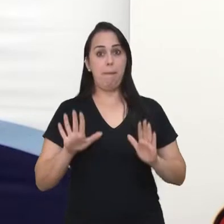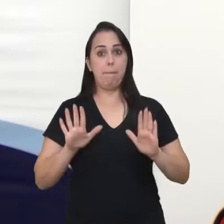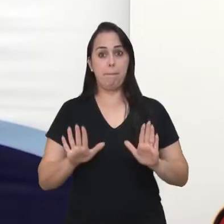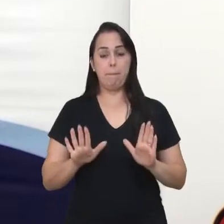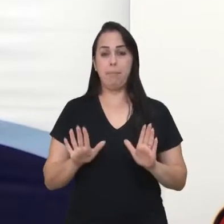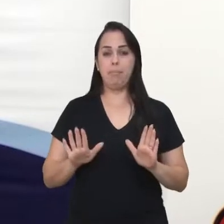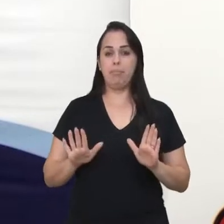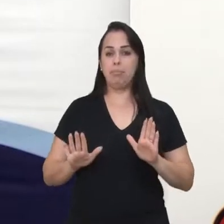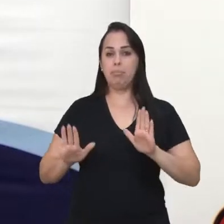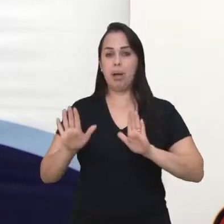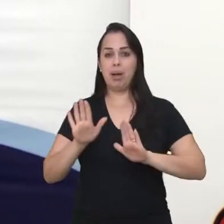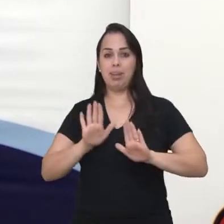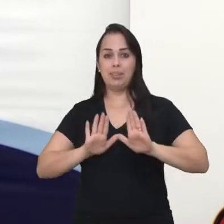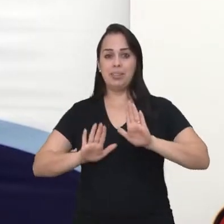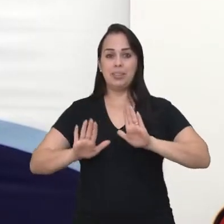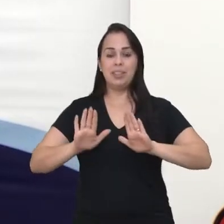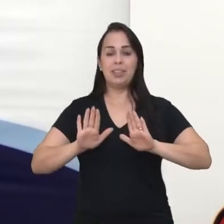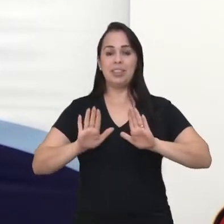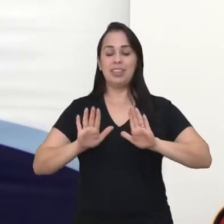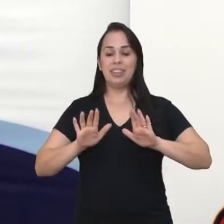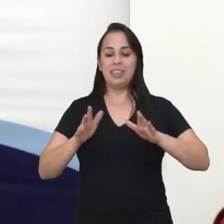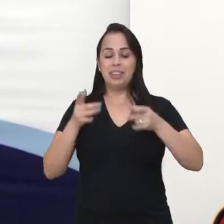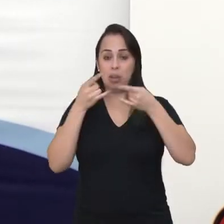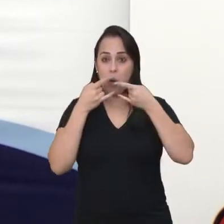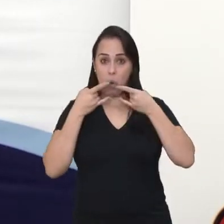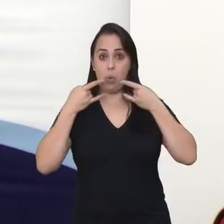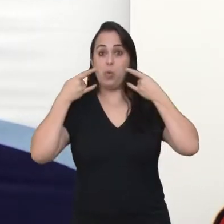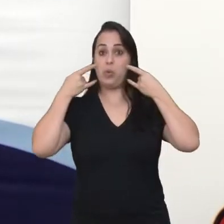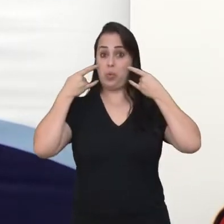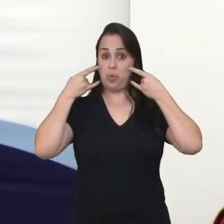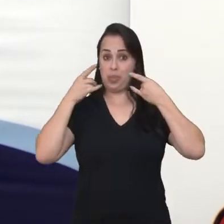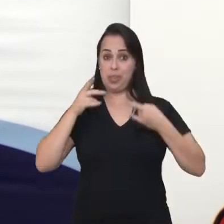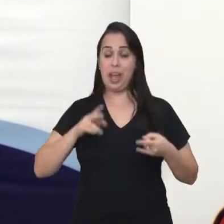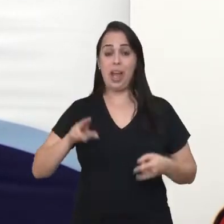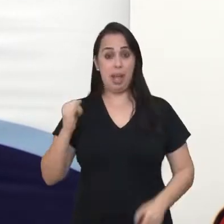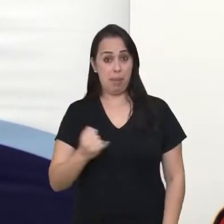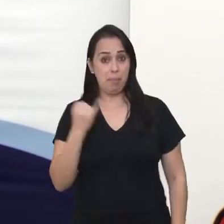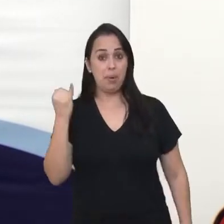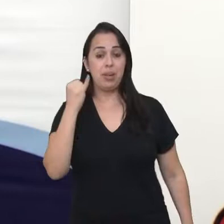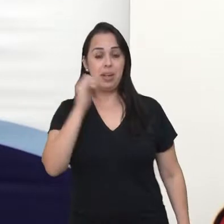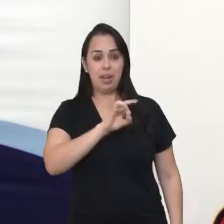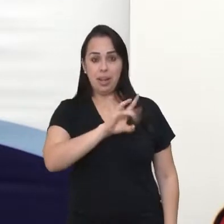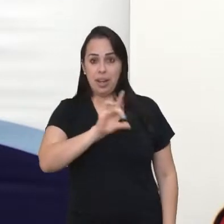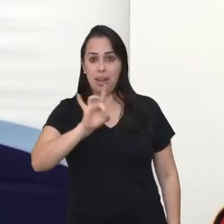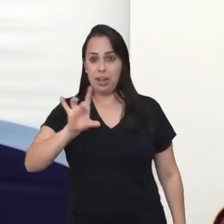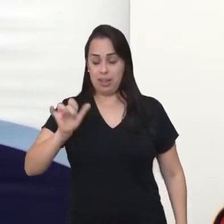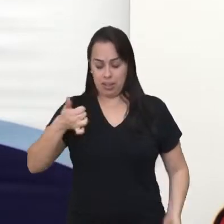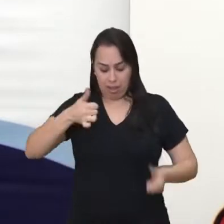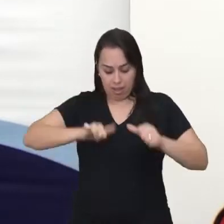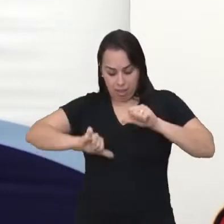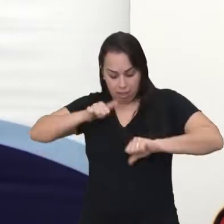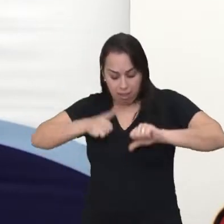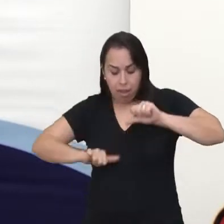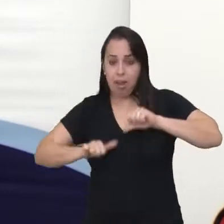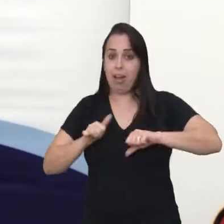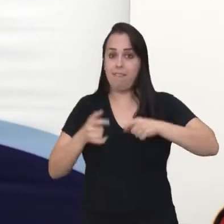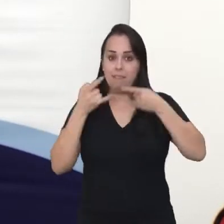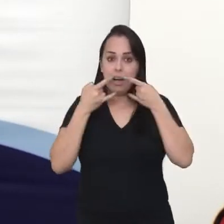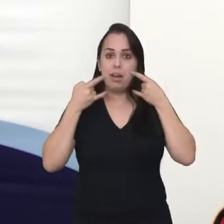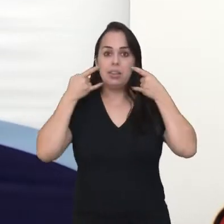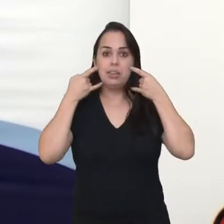de maneira talvez livre da utilização da máscara. Isso é importante que cada um avalie o seu